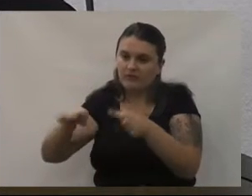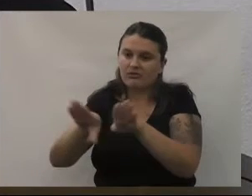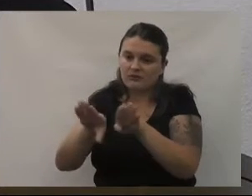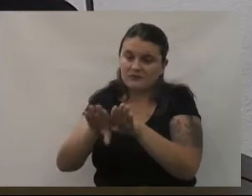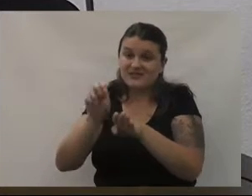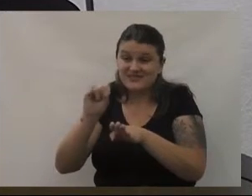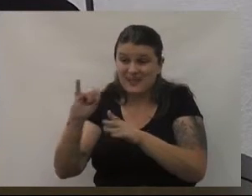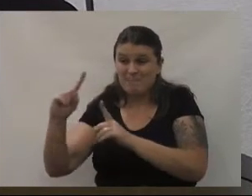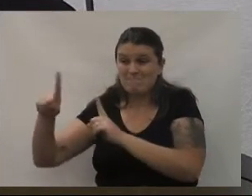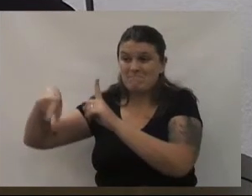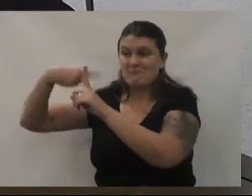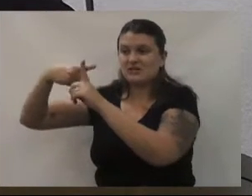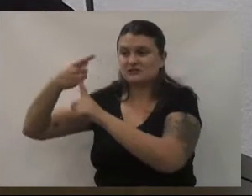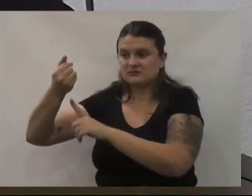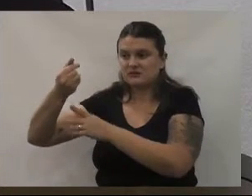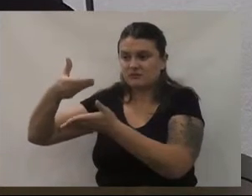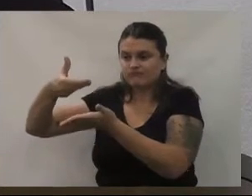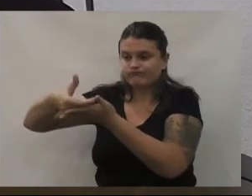o seu faturamento.